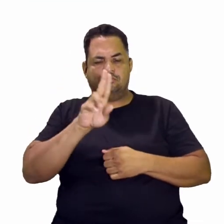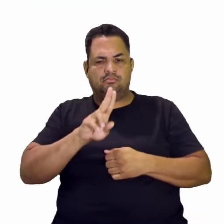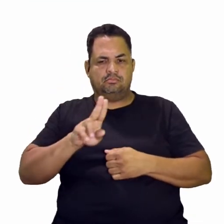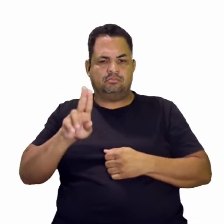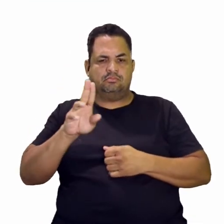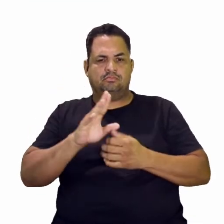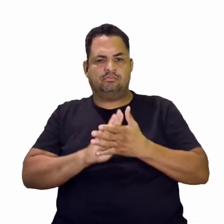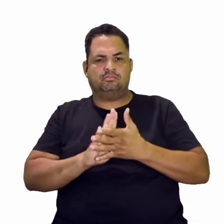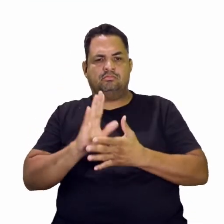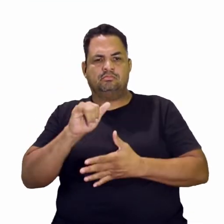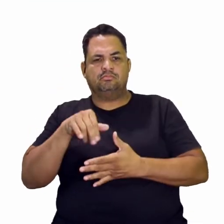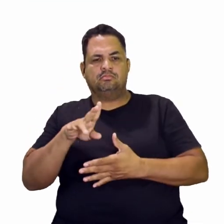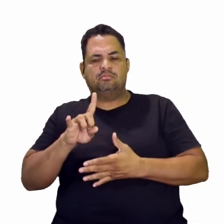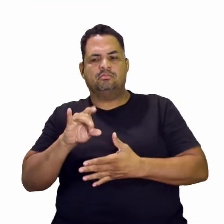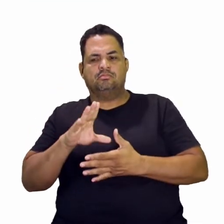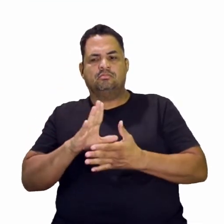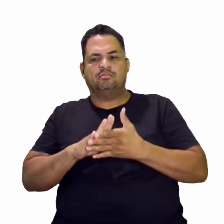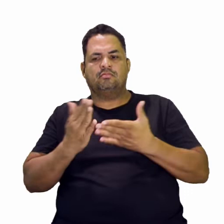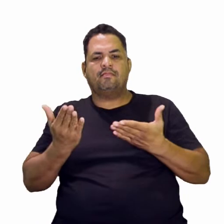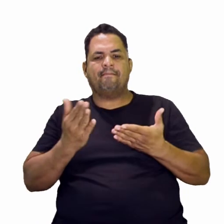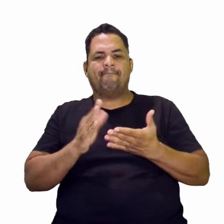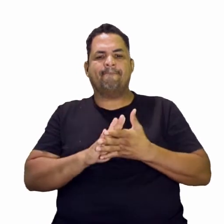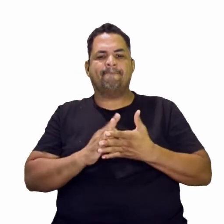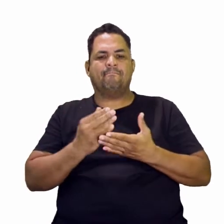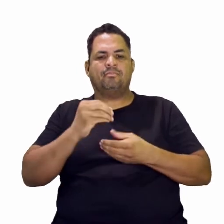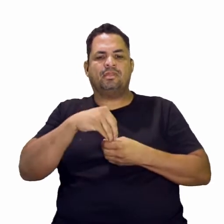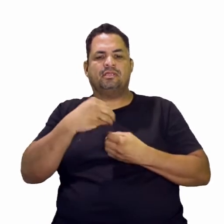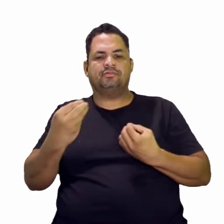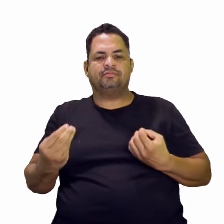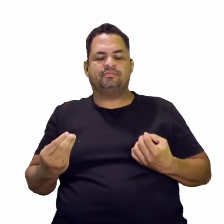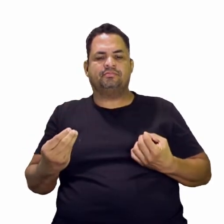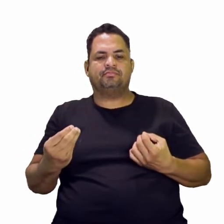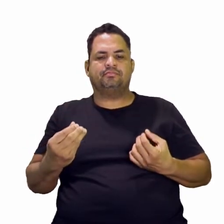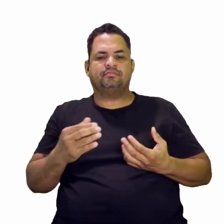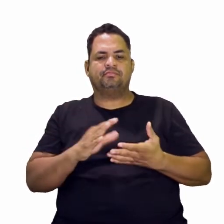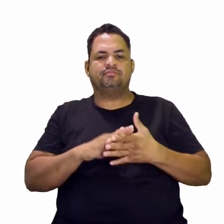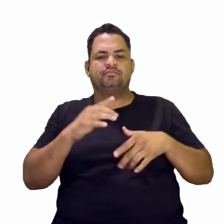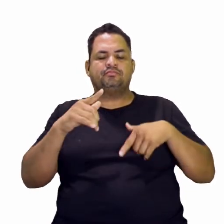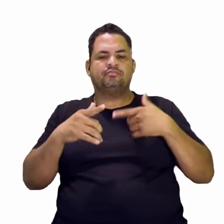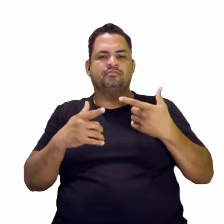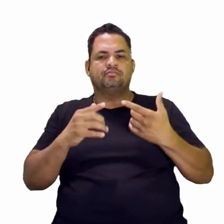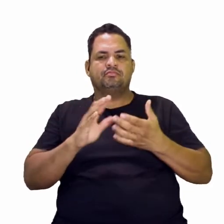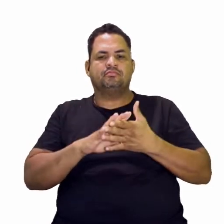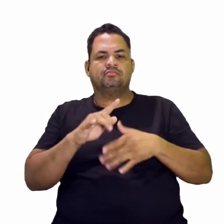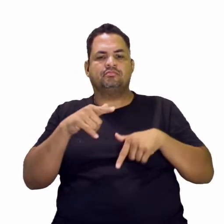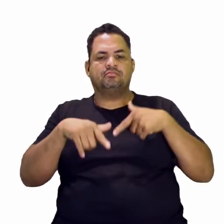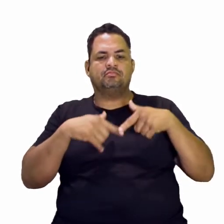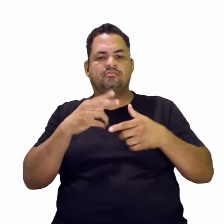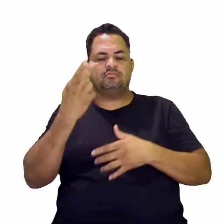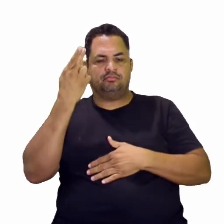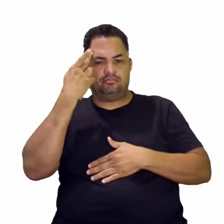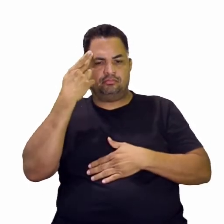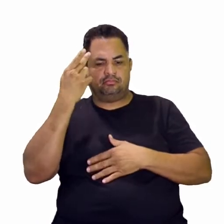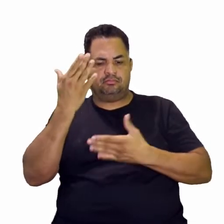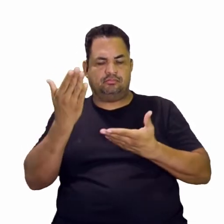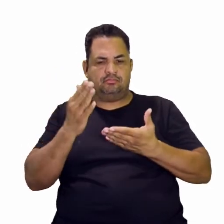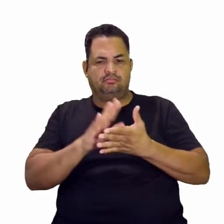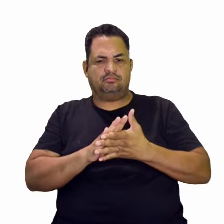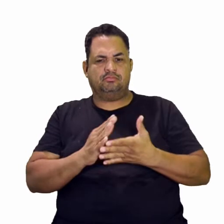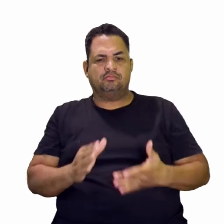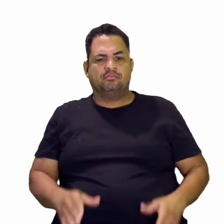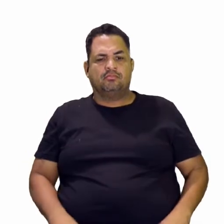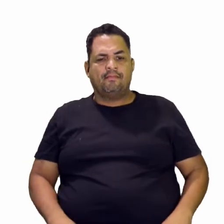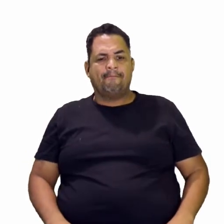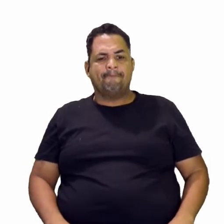de anabolizantes, que são esteroides de fonte externa, tá? Nós produzimos naturalmente, mas os de fonte externa, os